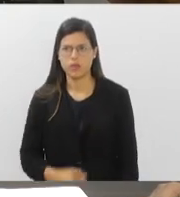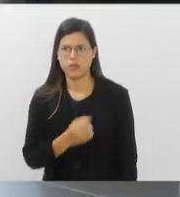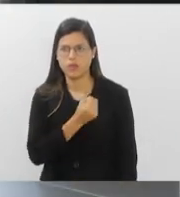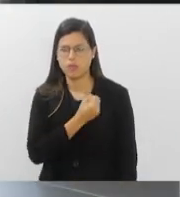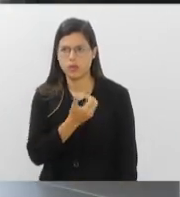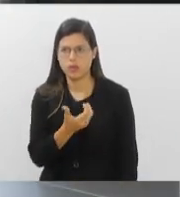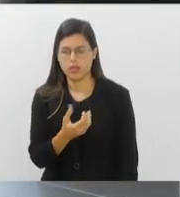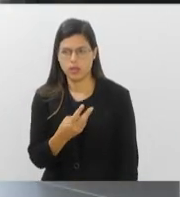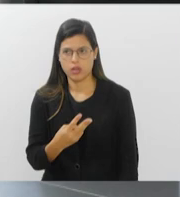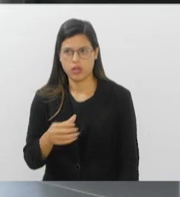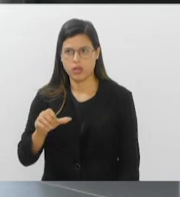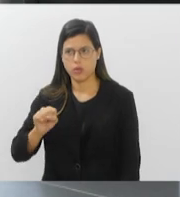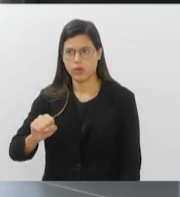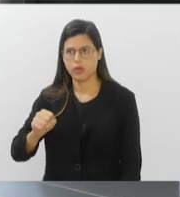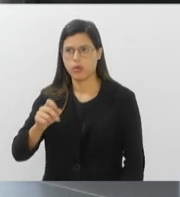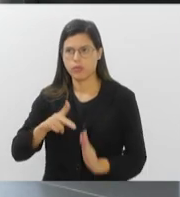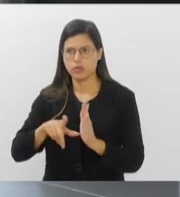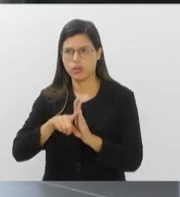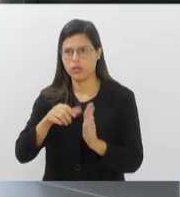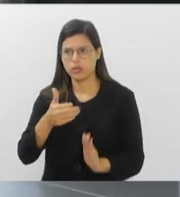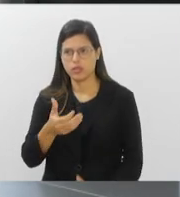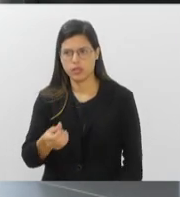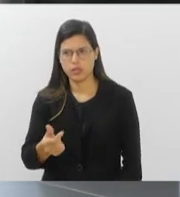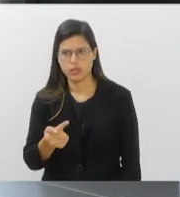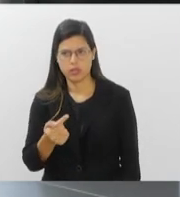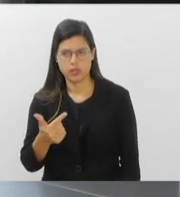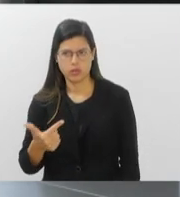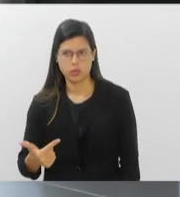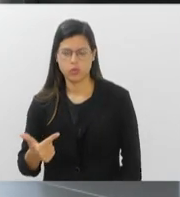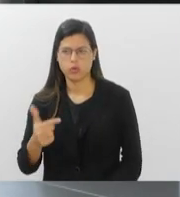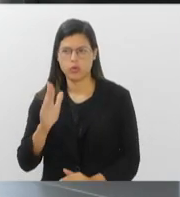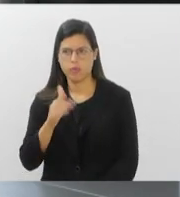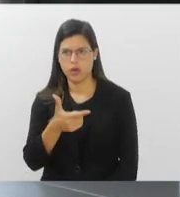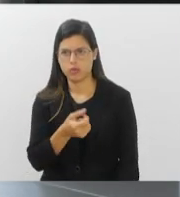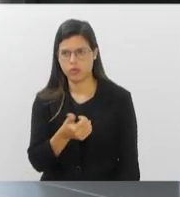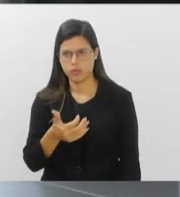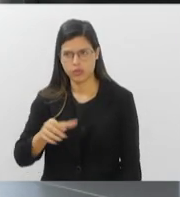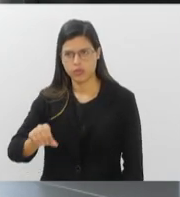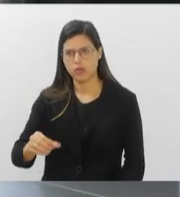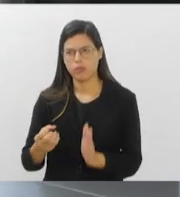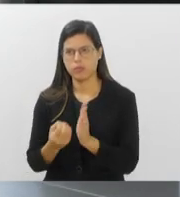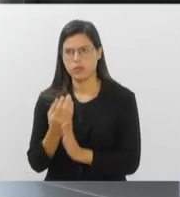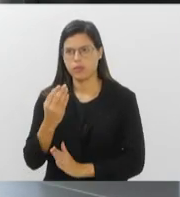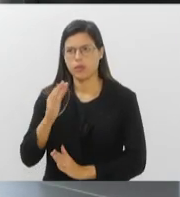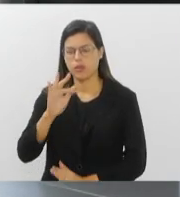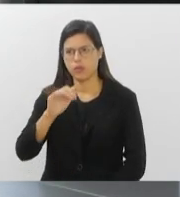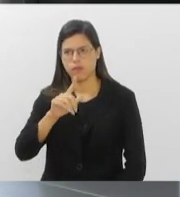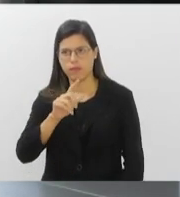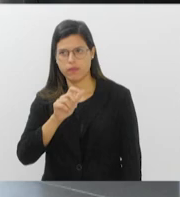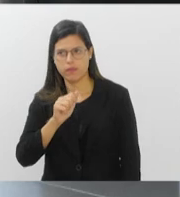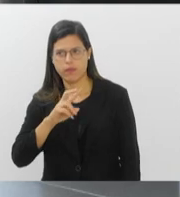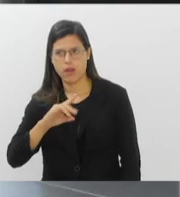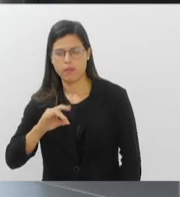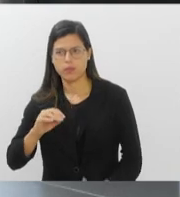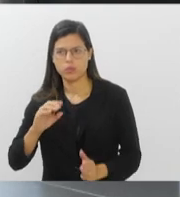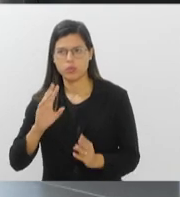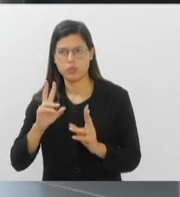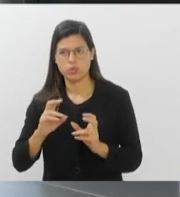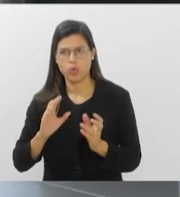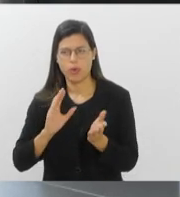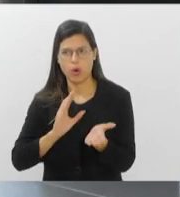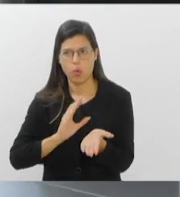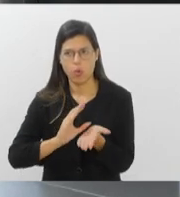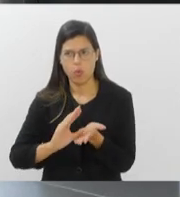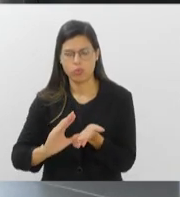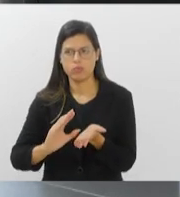Projeto 38 da pauta. Projeto de lei 1672 de 2019, de autoria do deputado Flávio Serafini, que dispõe sobre a contribuição previdenciária facultativa